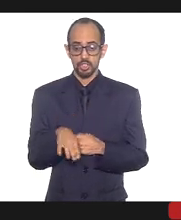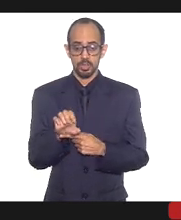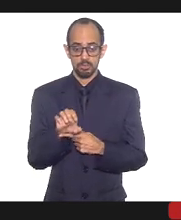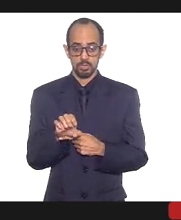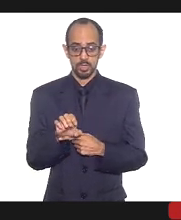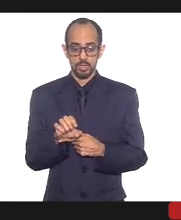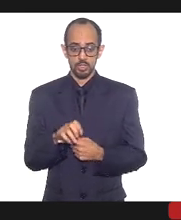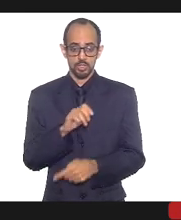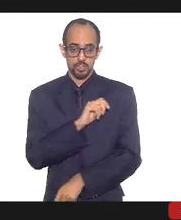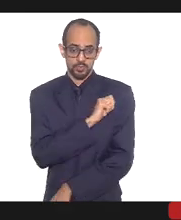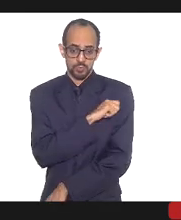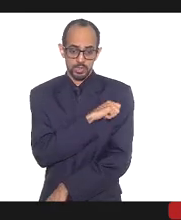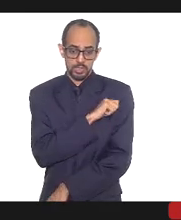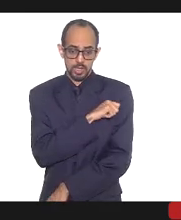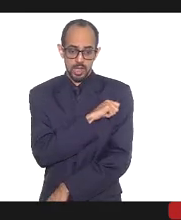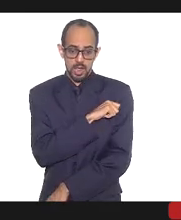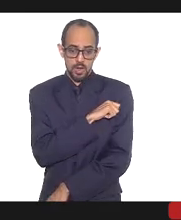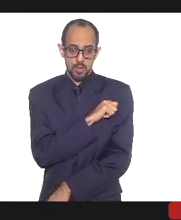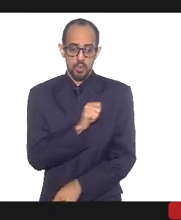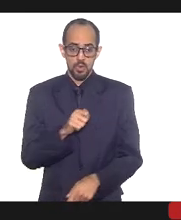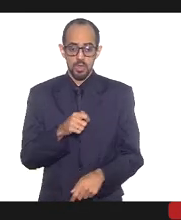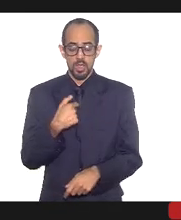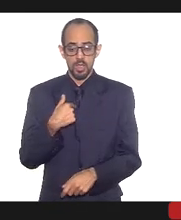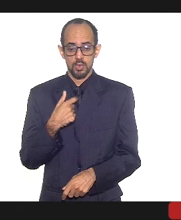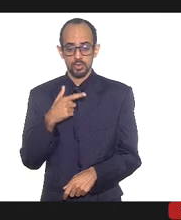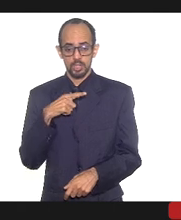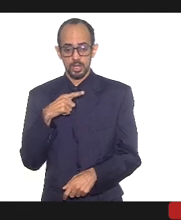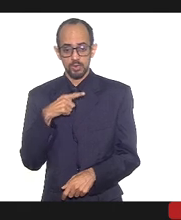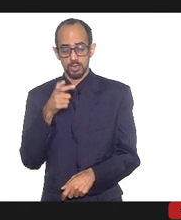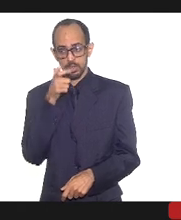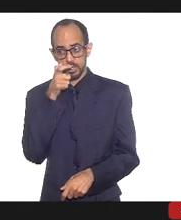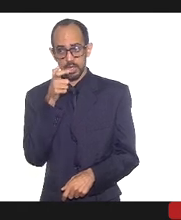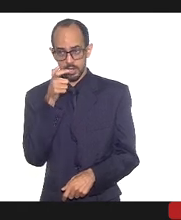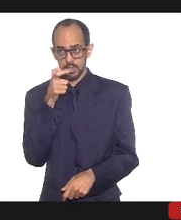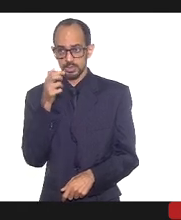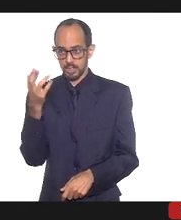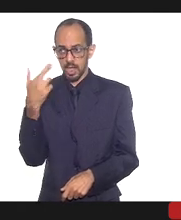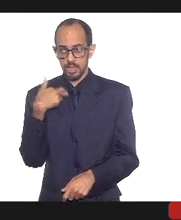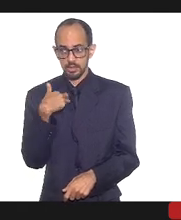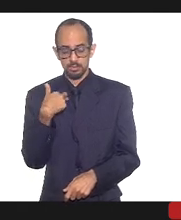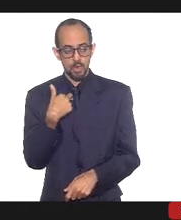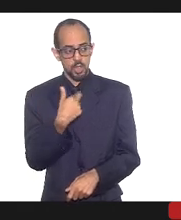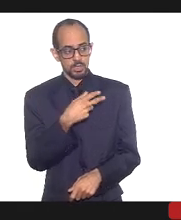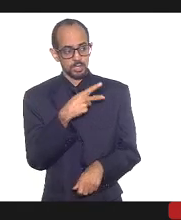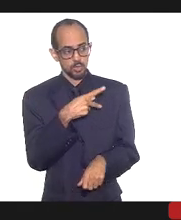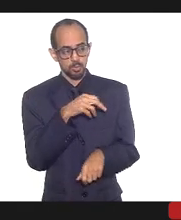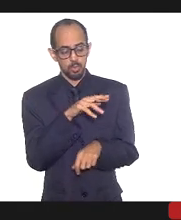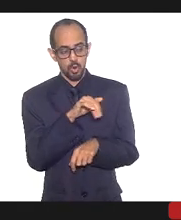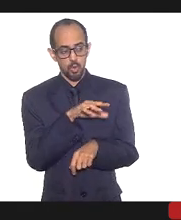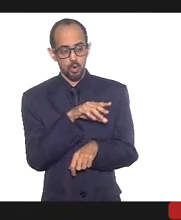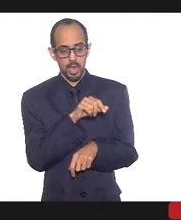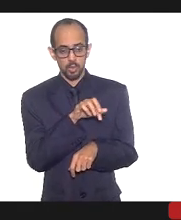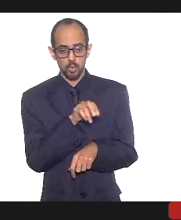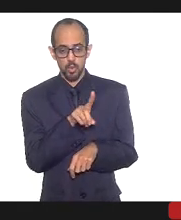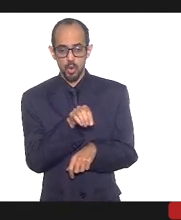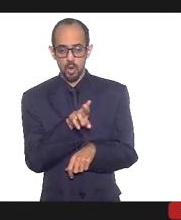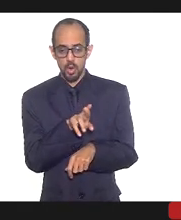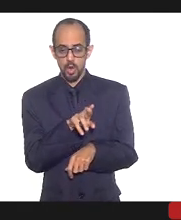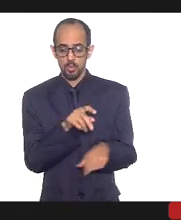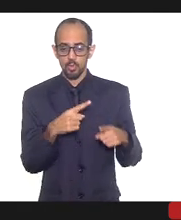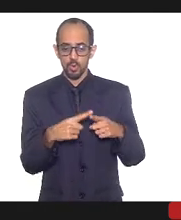até interessado na resposta do procurador sobre esse tema. A gente sabe que hoje